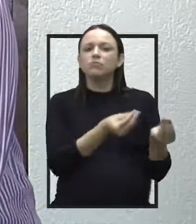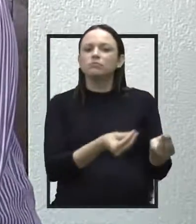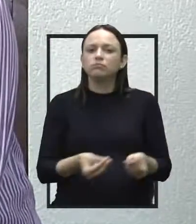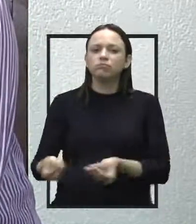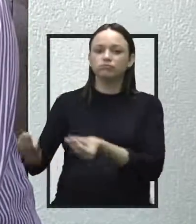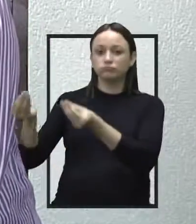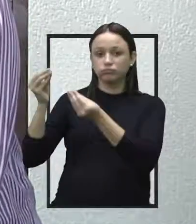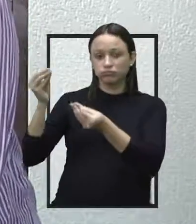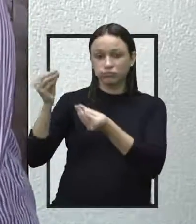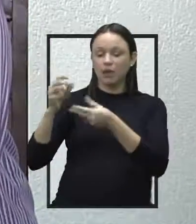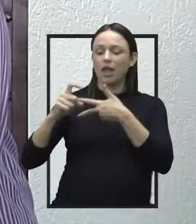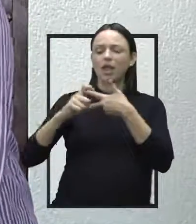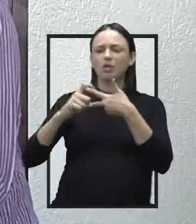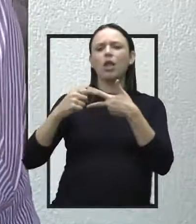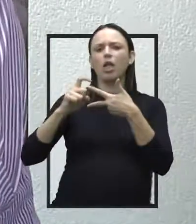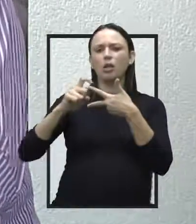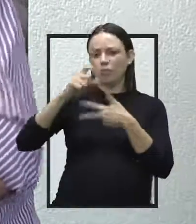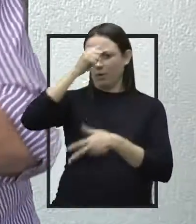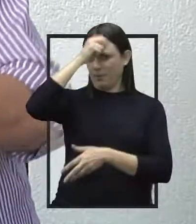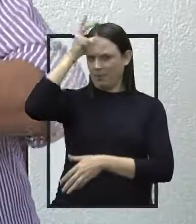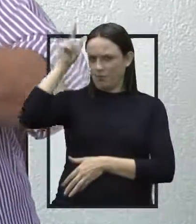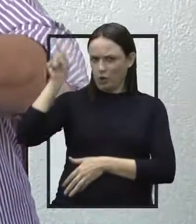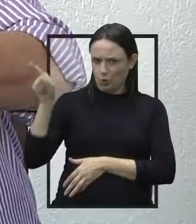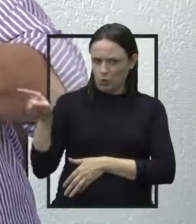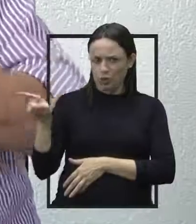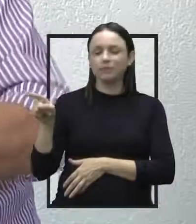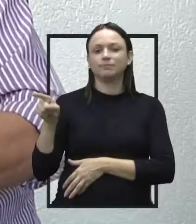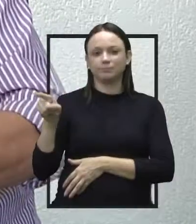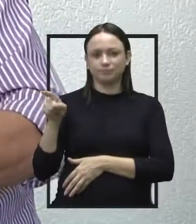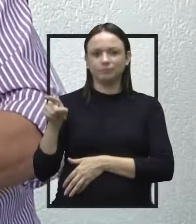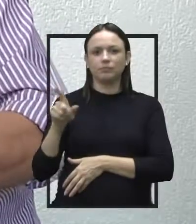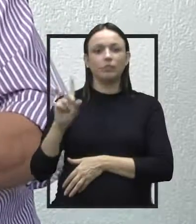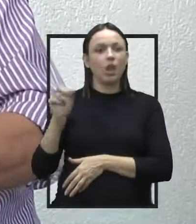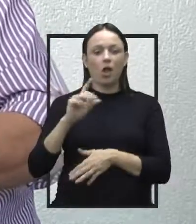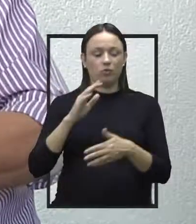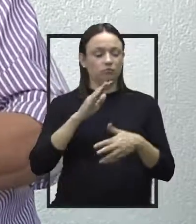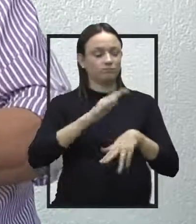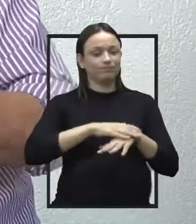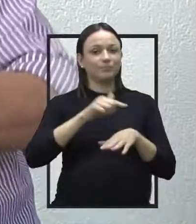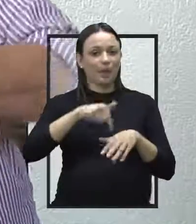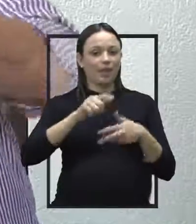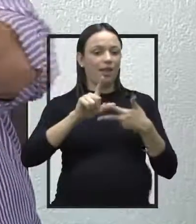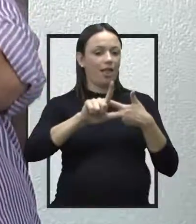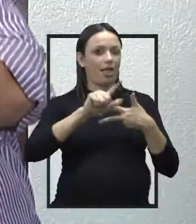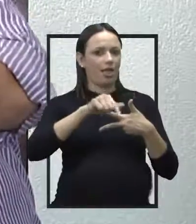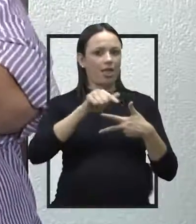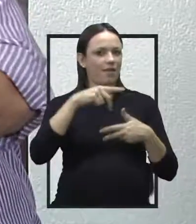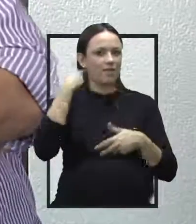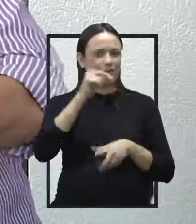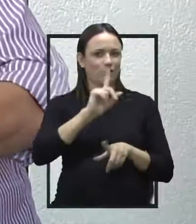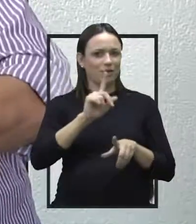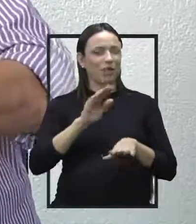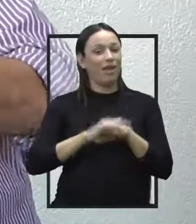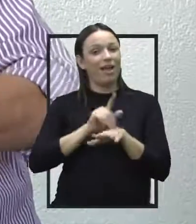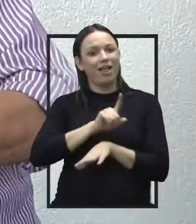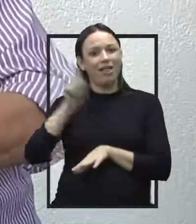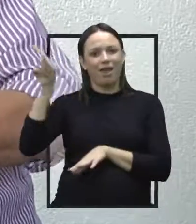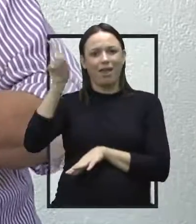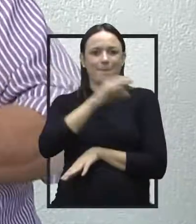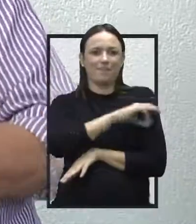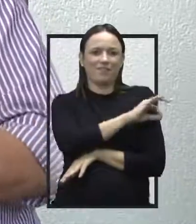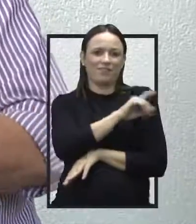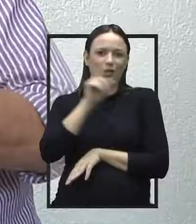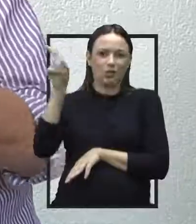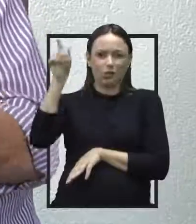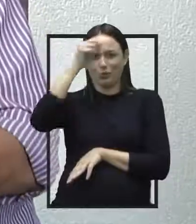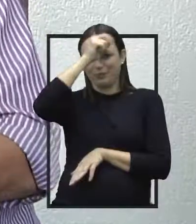ao Poder Executivo, porque a iniciativa não é do Poder Legislativo, não é do vereador, é do Poder Executivo, é do